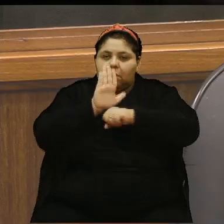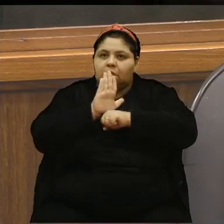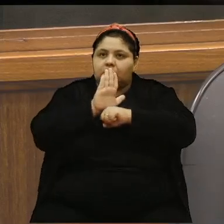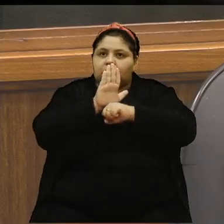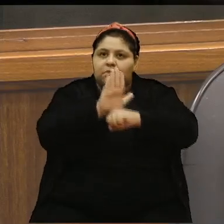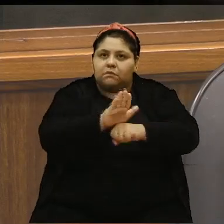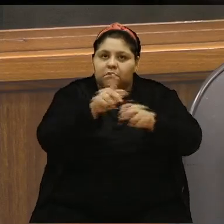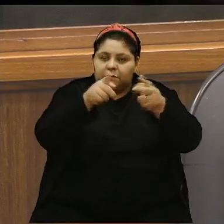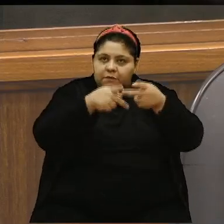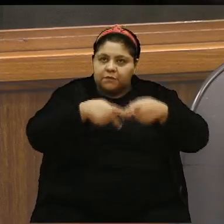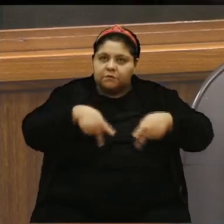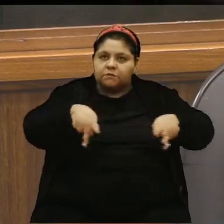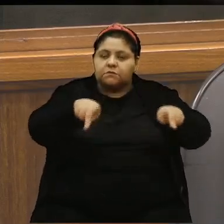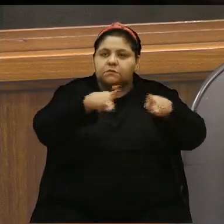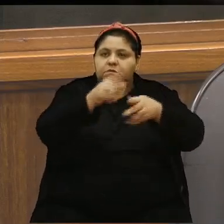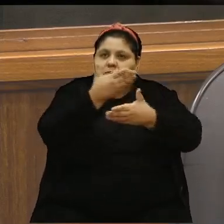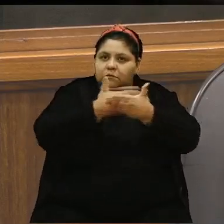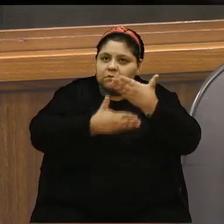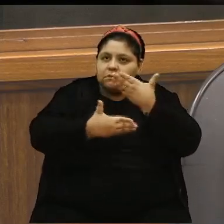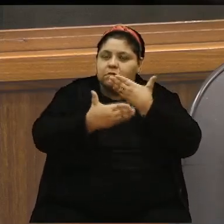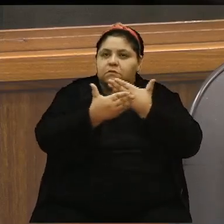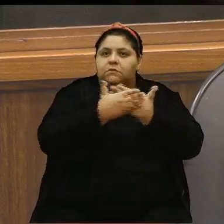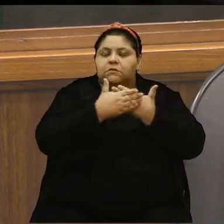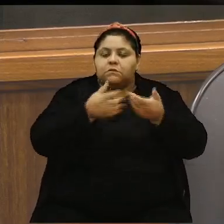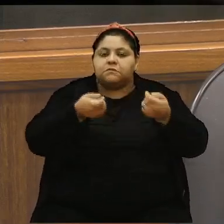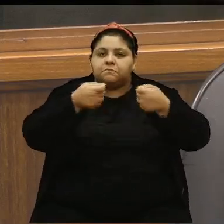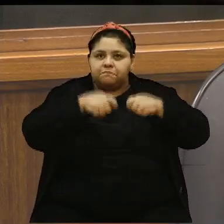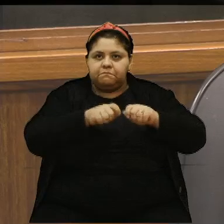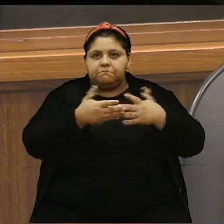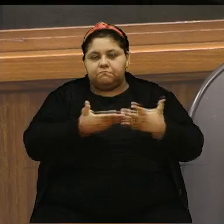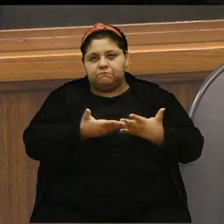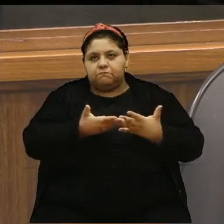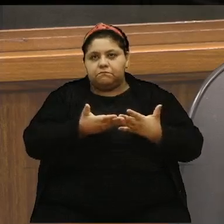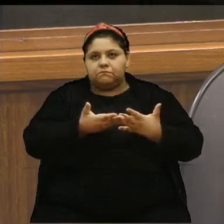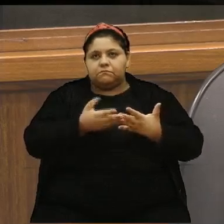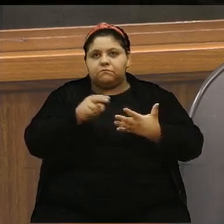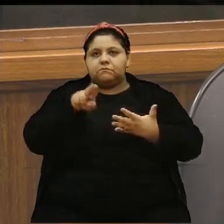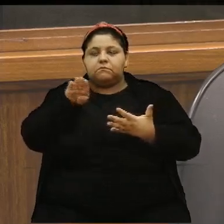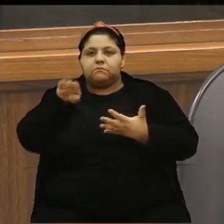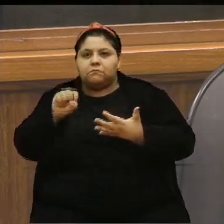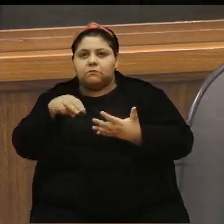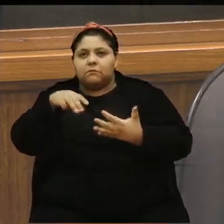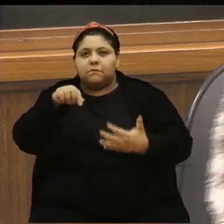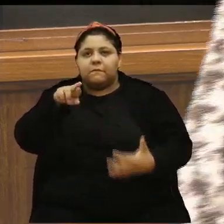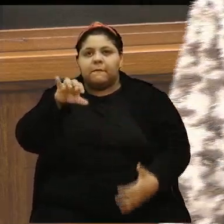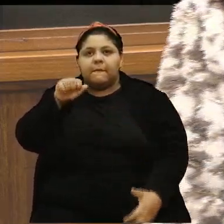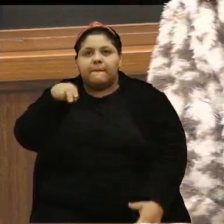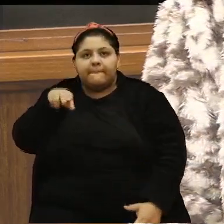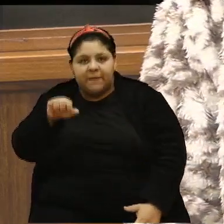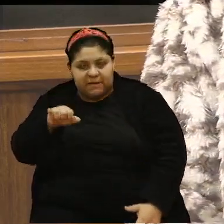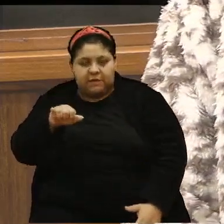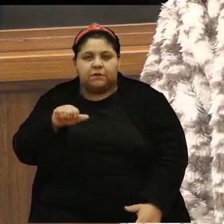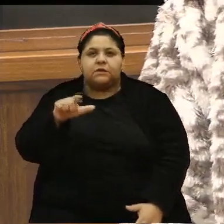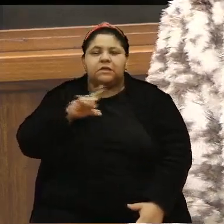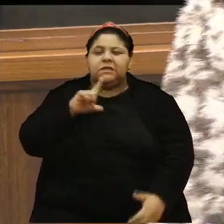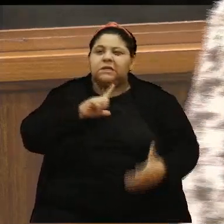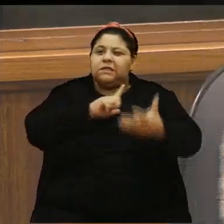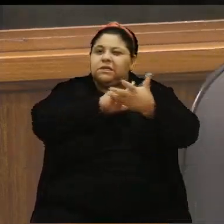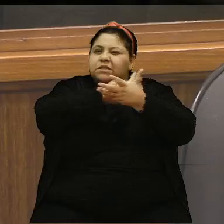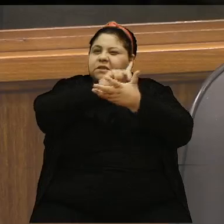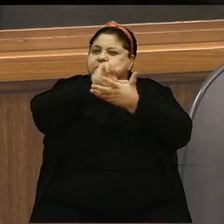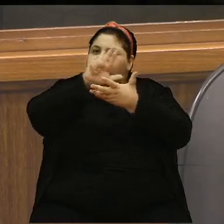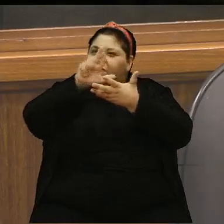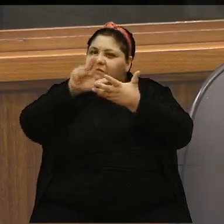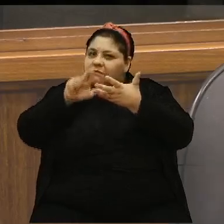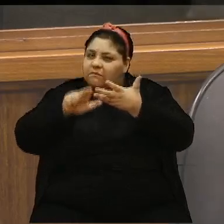a população em todas as suas necessidades. A UBS do Mariani, ela teve diversas